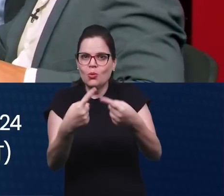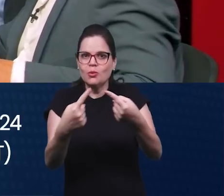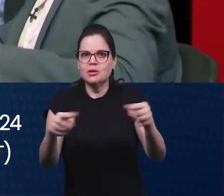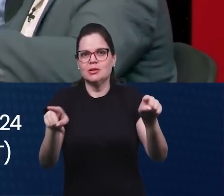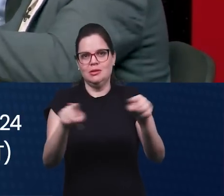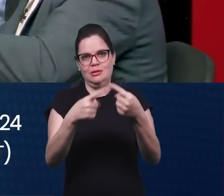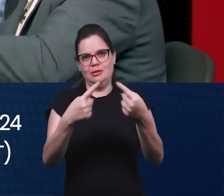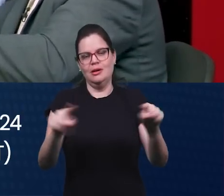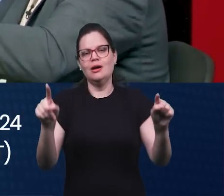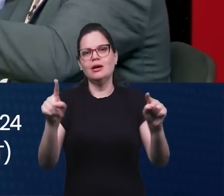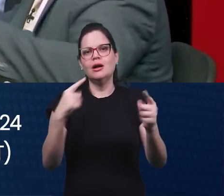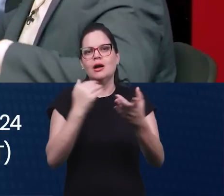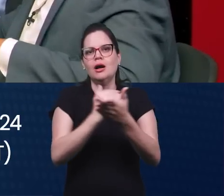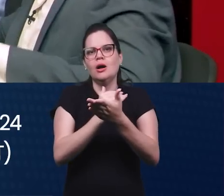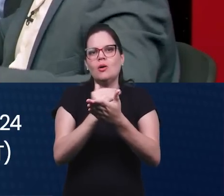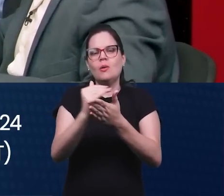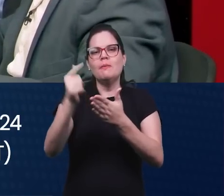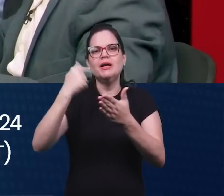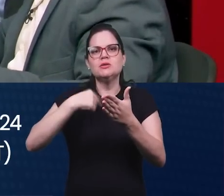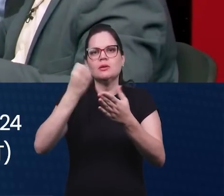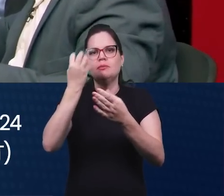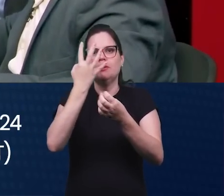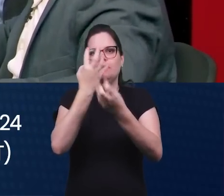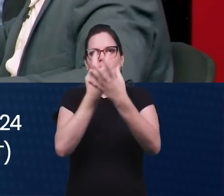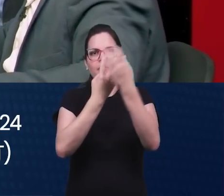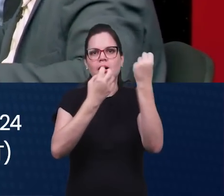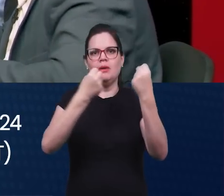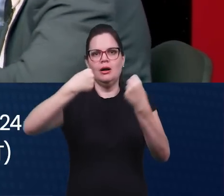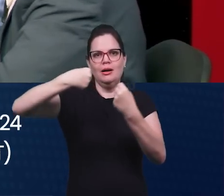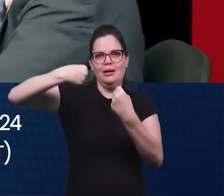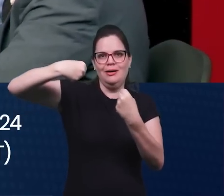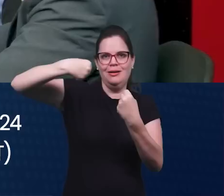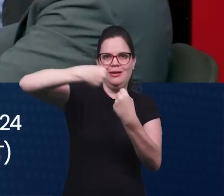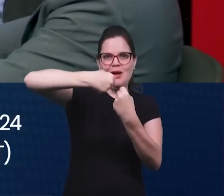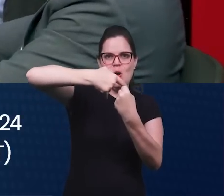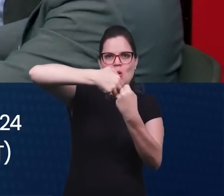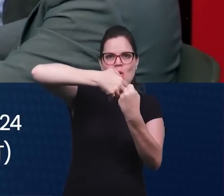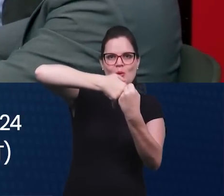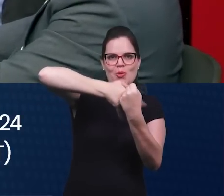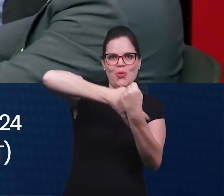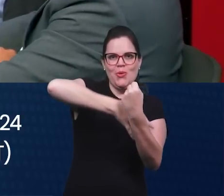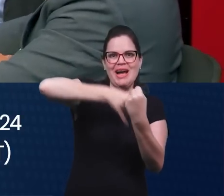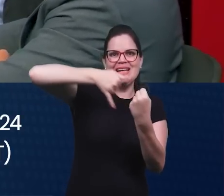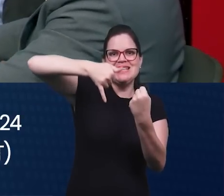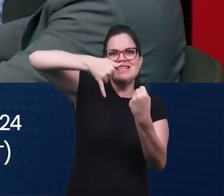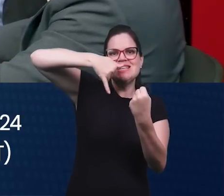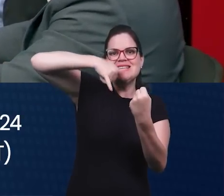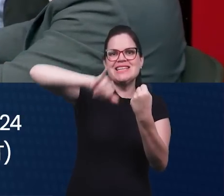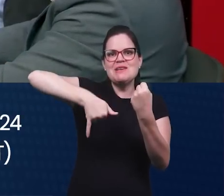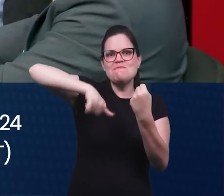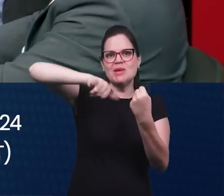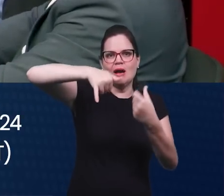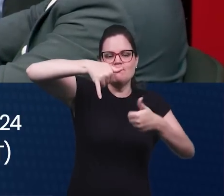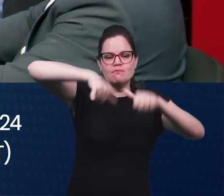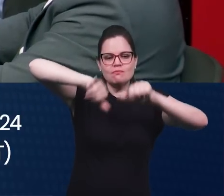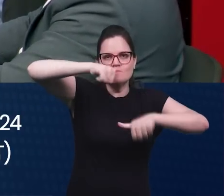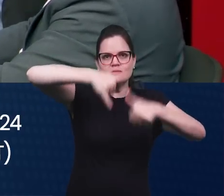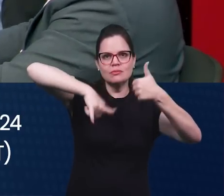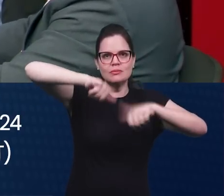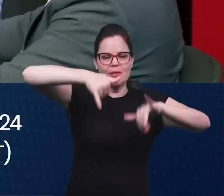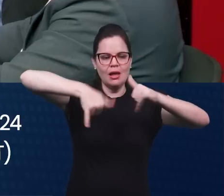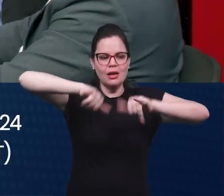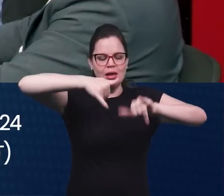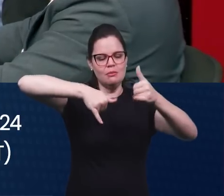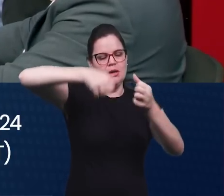produzir alguns neurotransmissores, alguns compostos químicos, como a serotonina, a